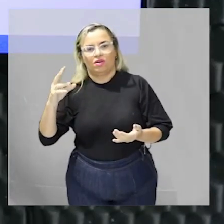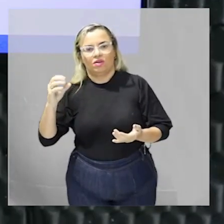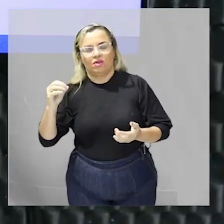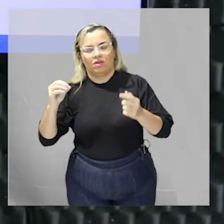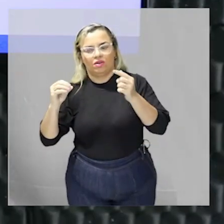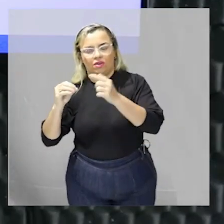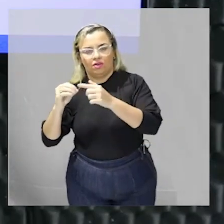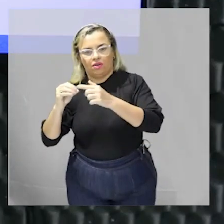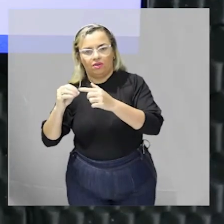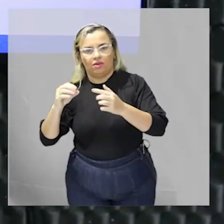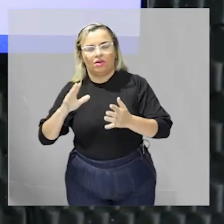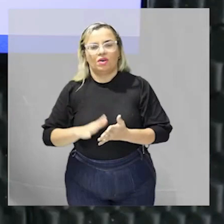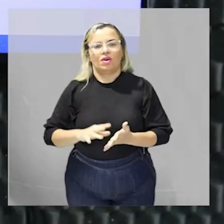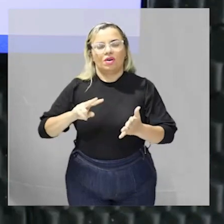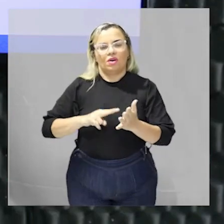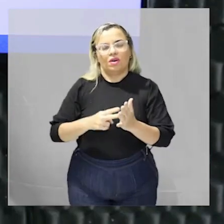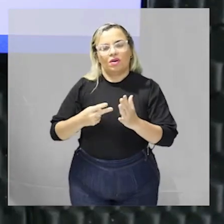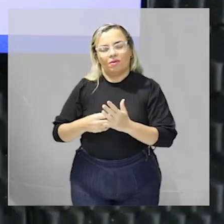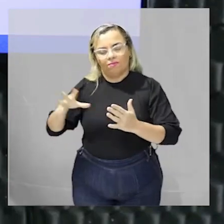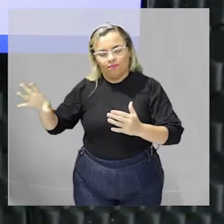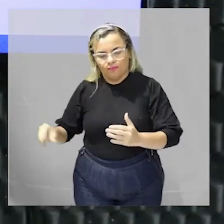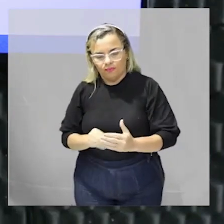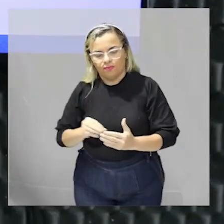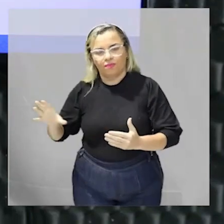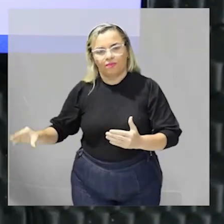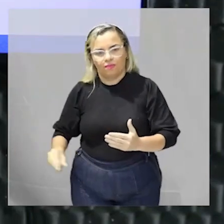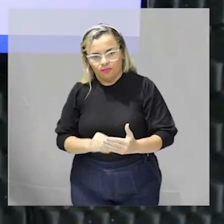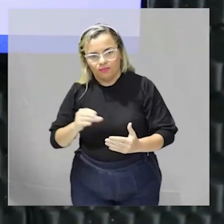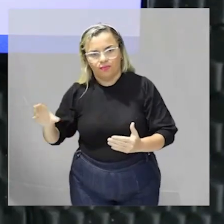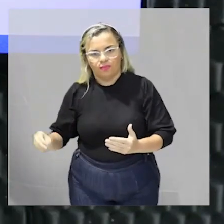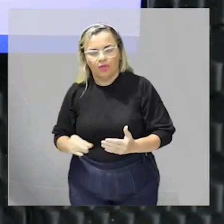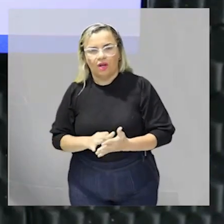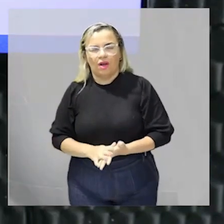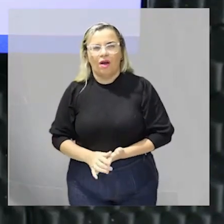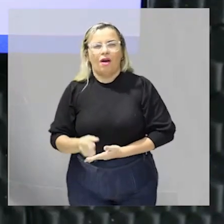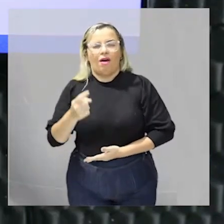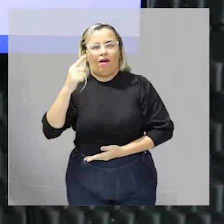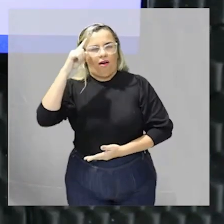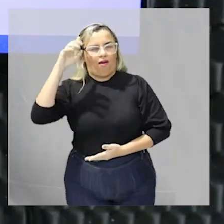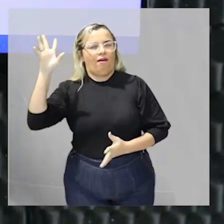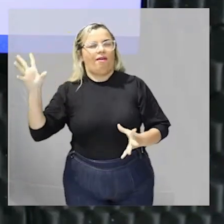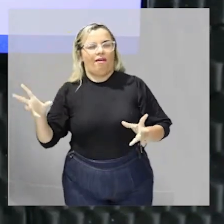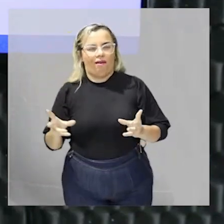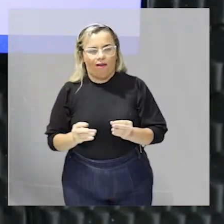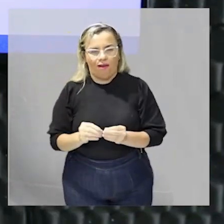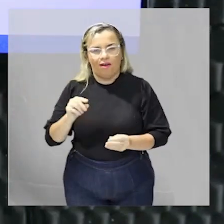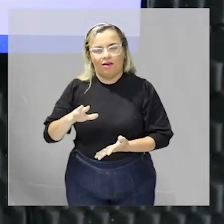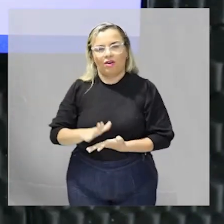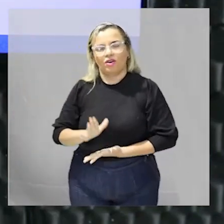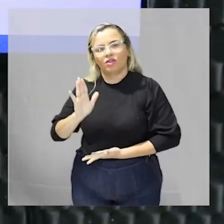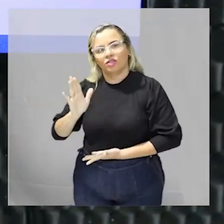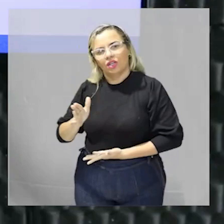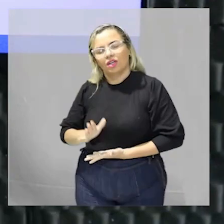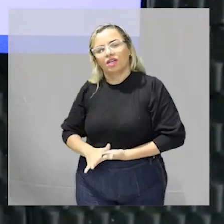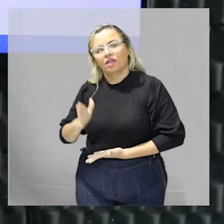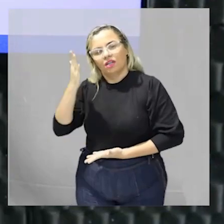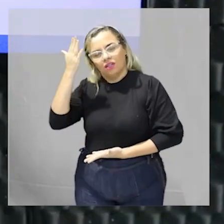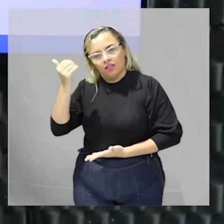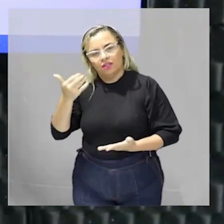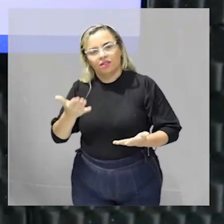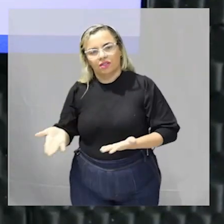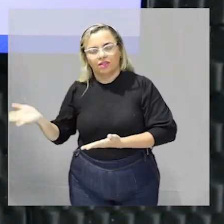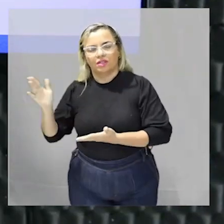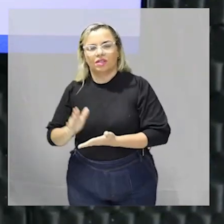tradução de acierto, eu não sei, mas por dedução, acervo literário. E aí eu vou passar para o texto para que a